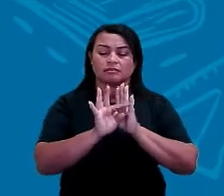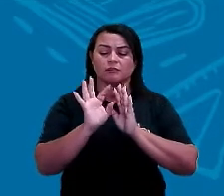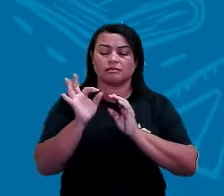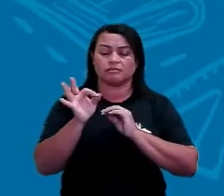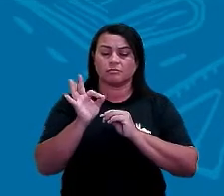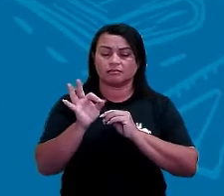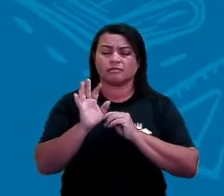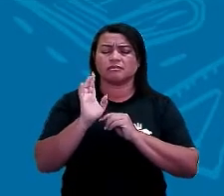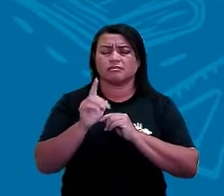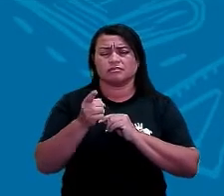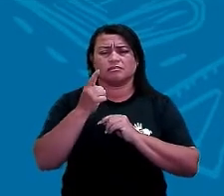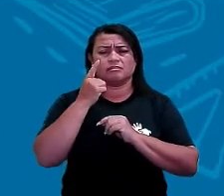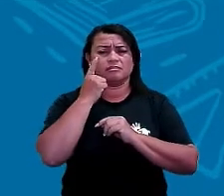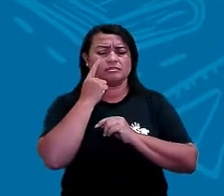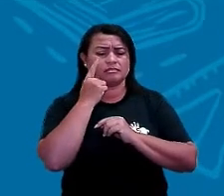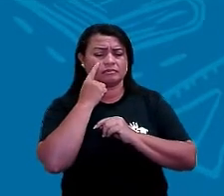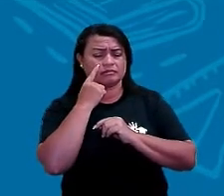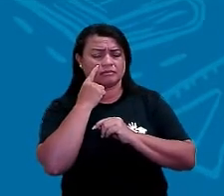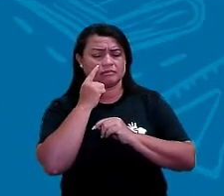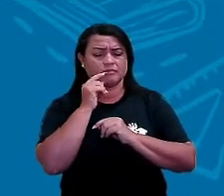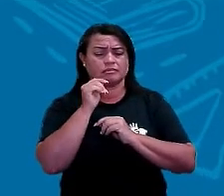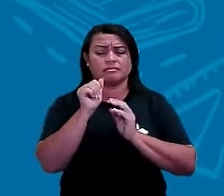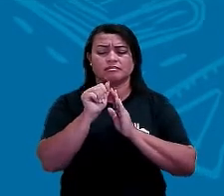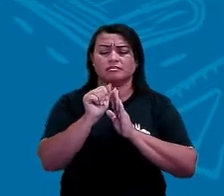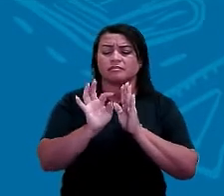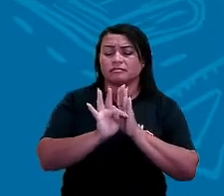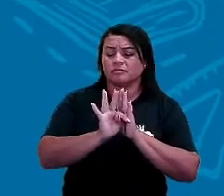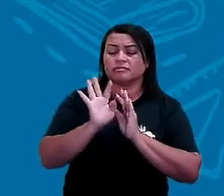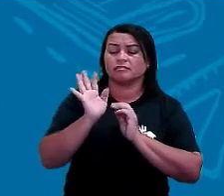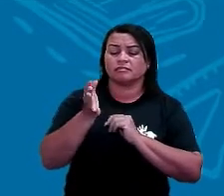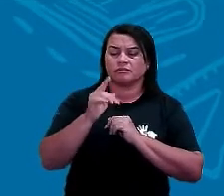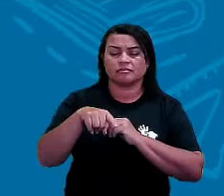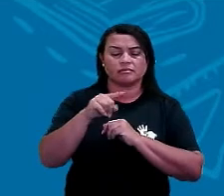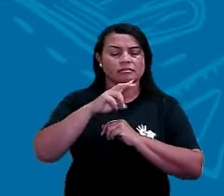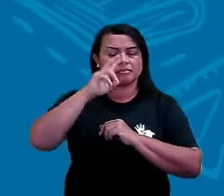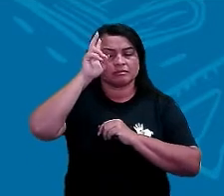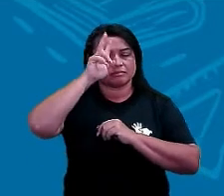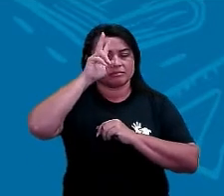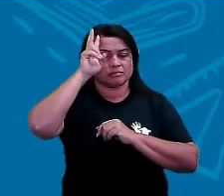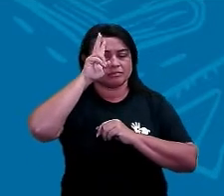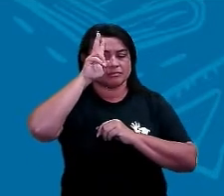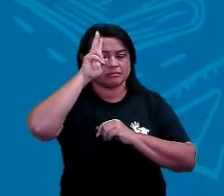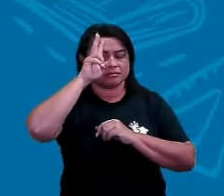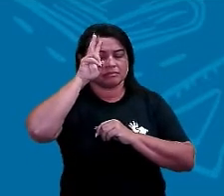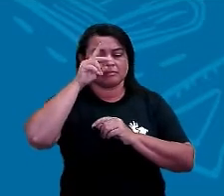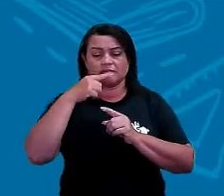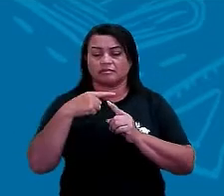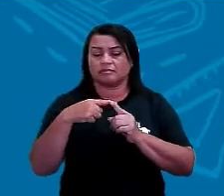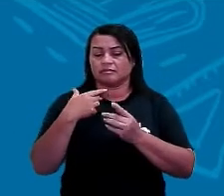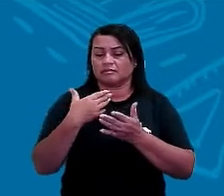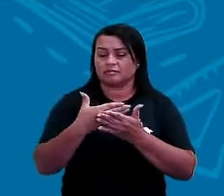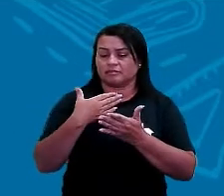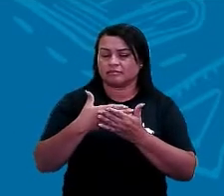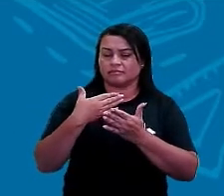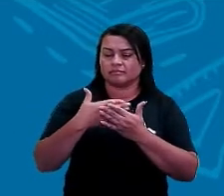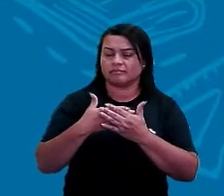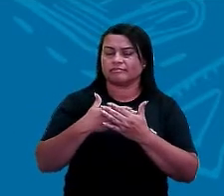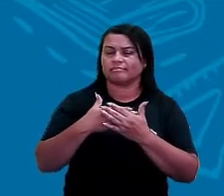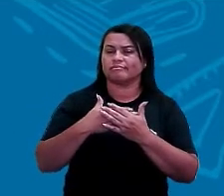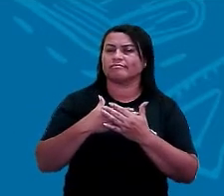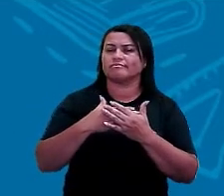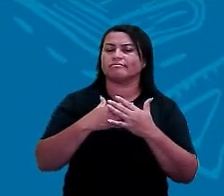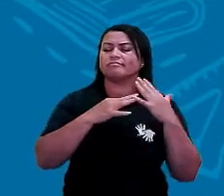né? A gente já viu aí, já tivemos aula de artigo. Vocês têm que lembrar, porque uma aula vai puxando a outra,